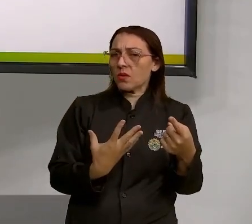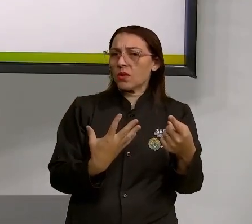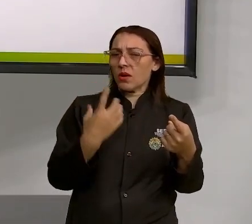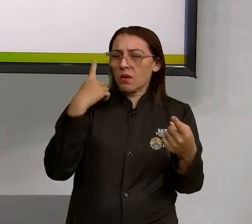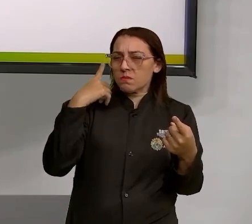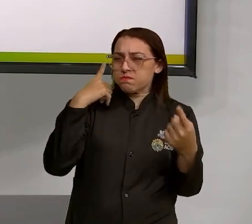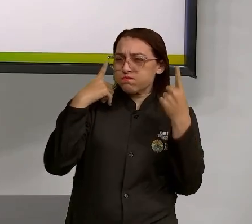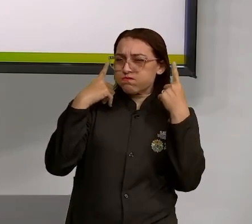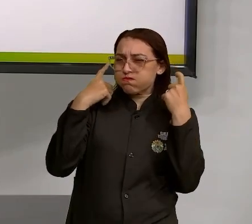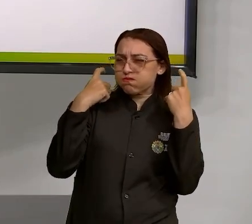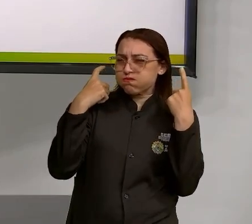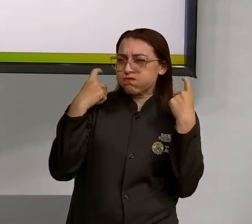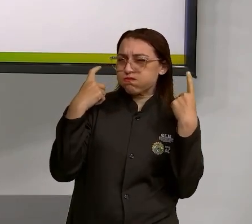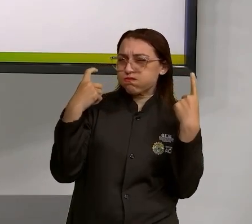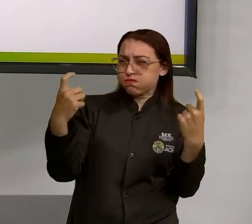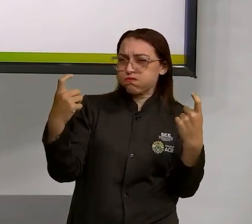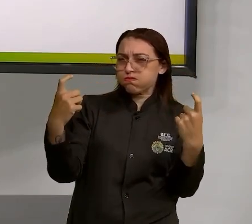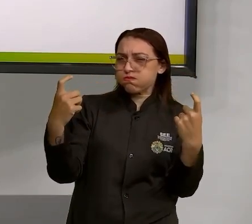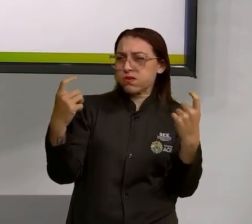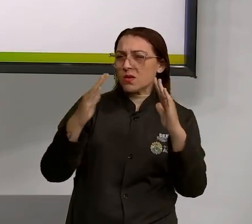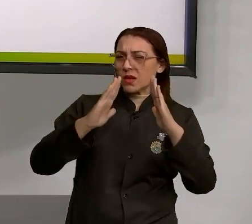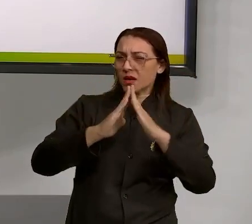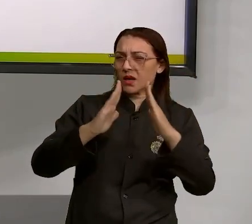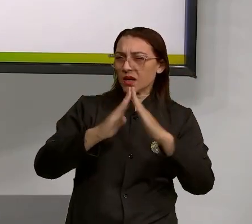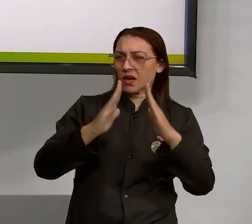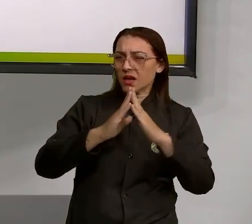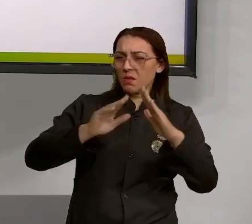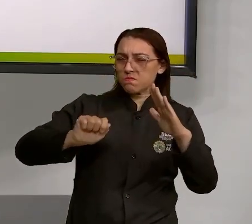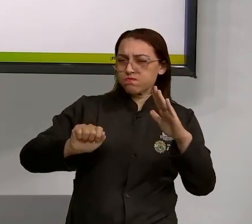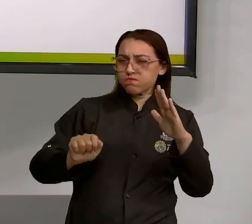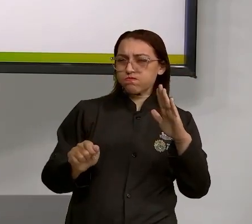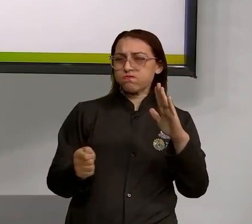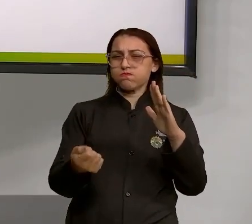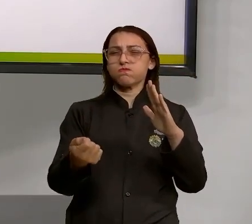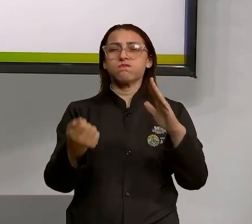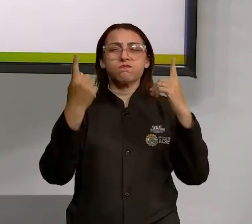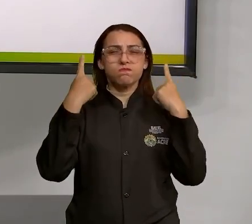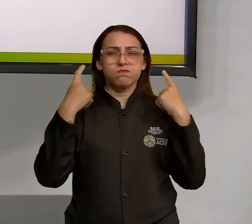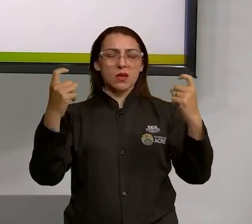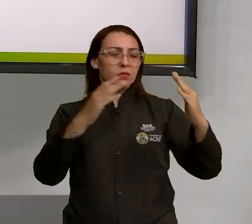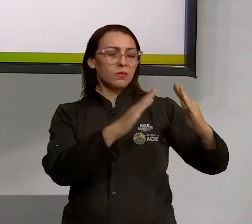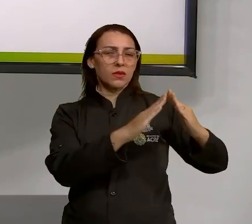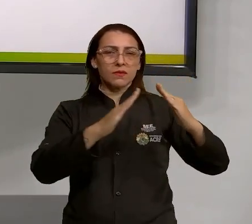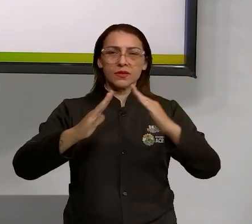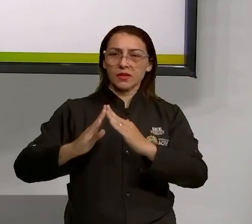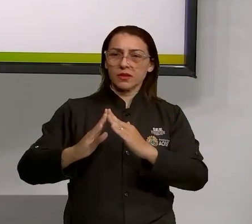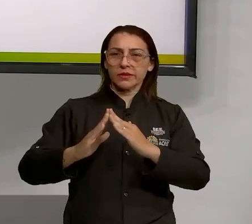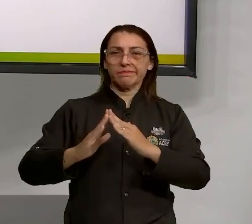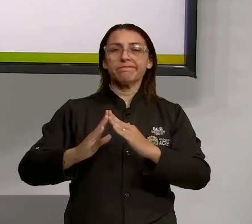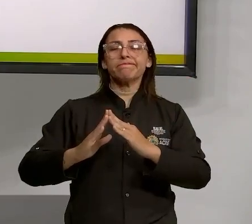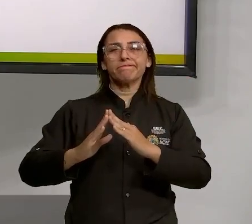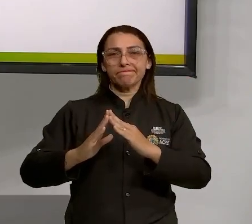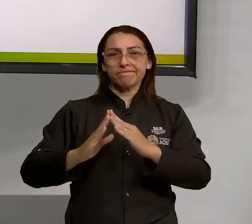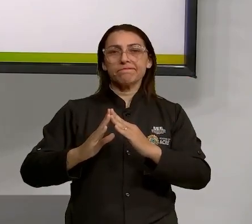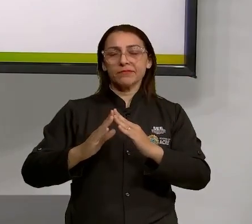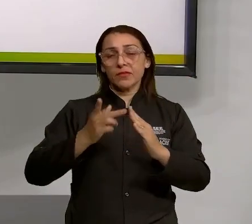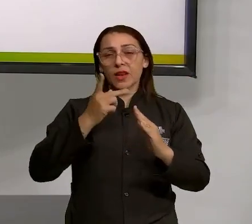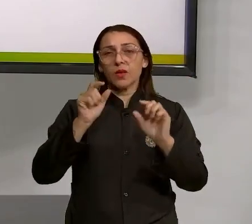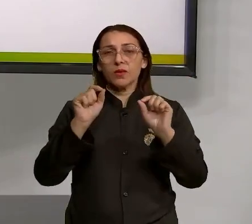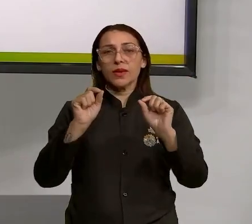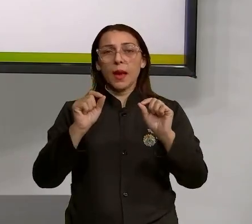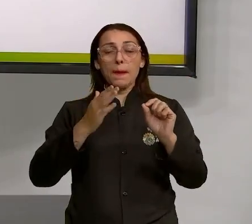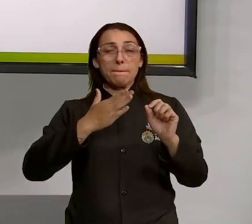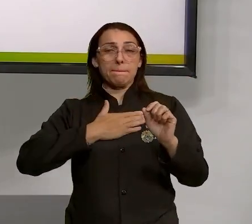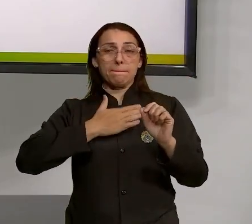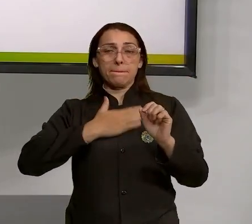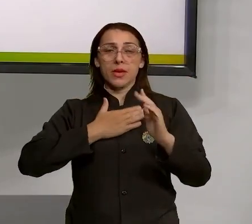uma caixa de som dessas na nossa casa a todo volume, perturbando a vizinhança? A gente acaba dizendo o seguinte, mas na